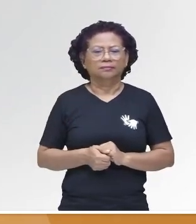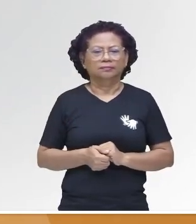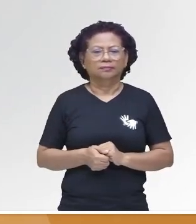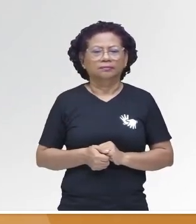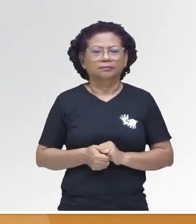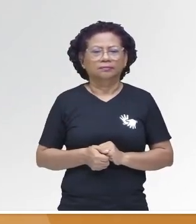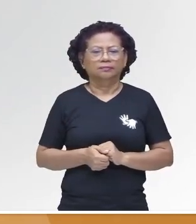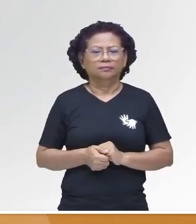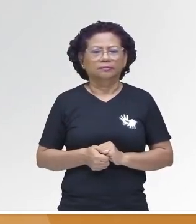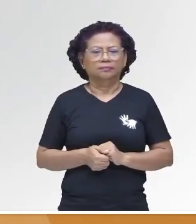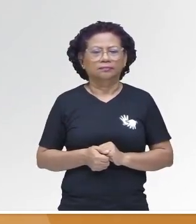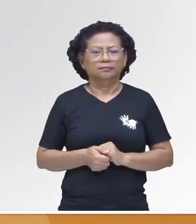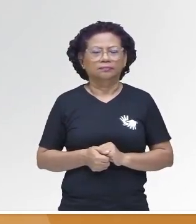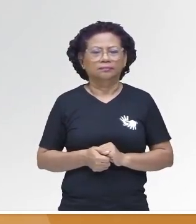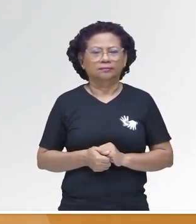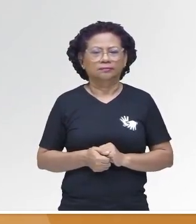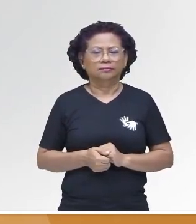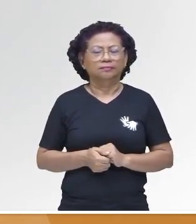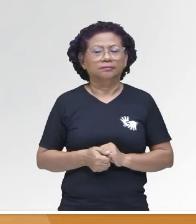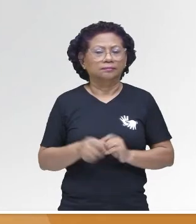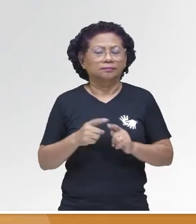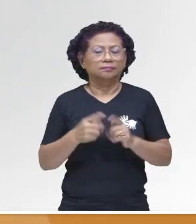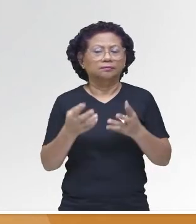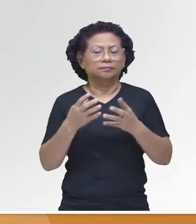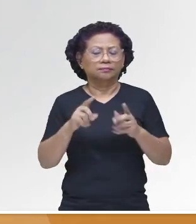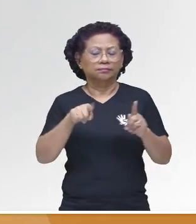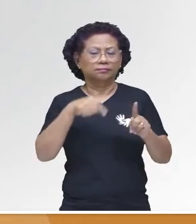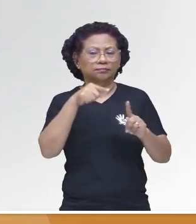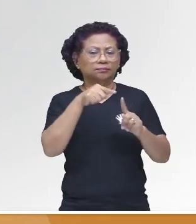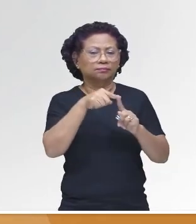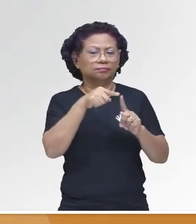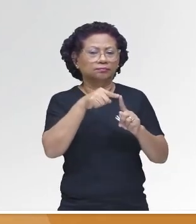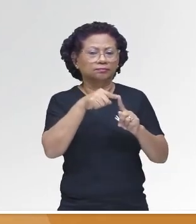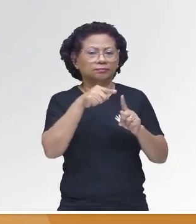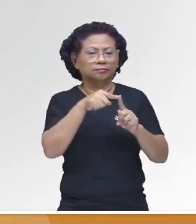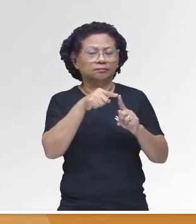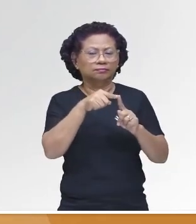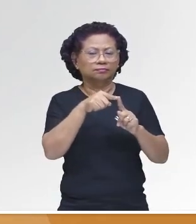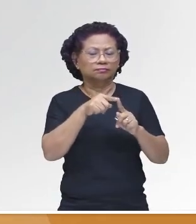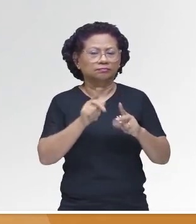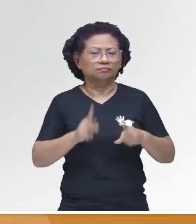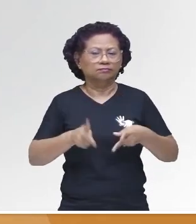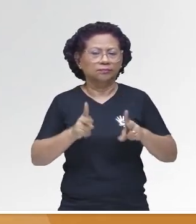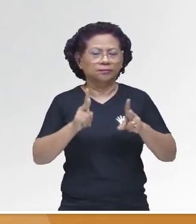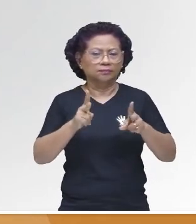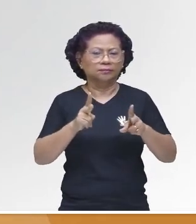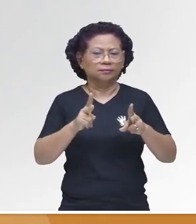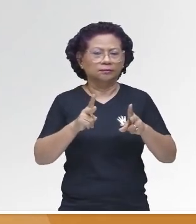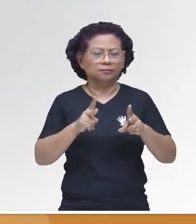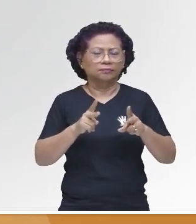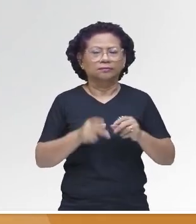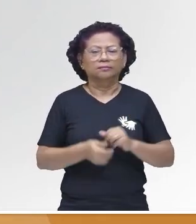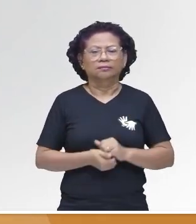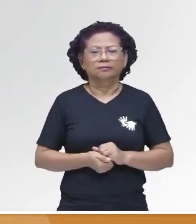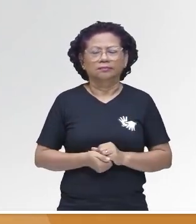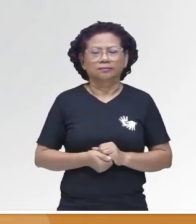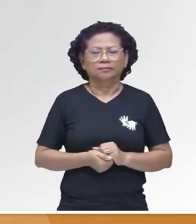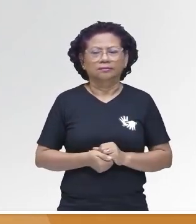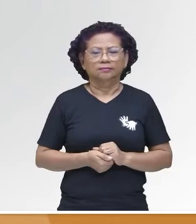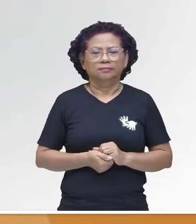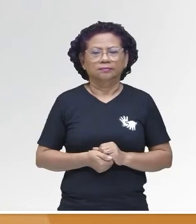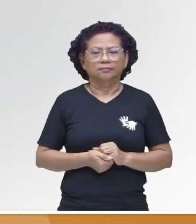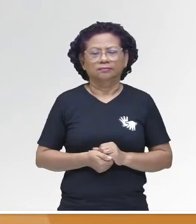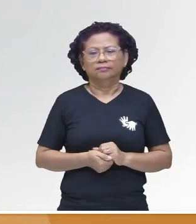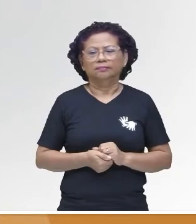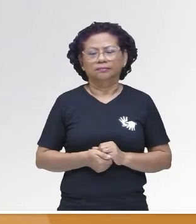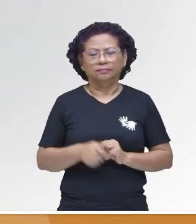aulas anteriores, o governo federal enviou tropas mercenárias que acabaram derrotando os